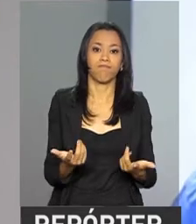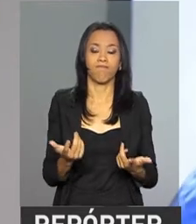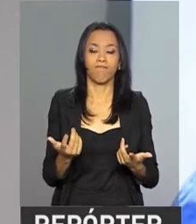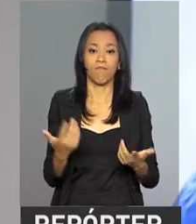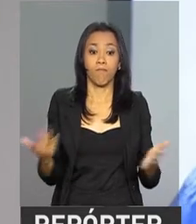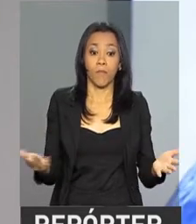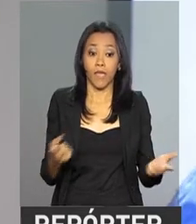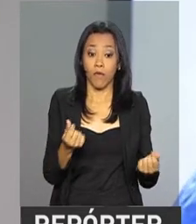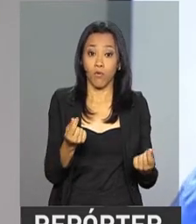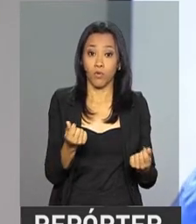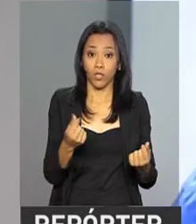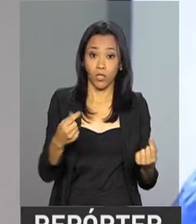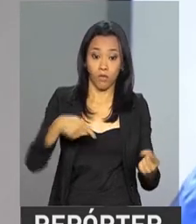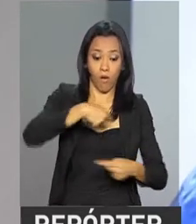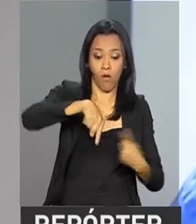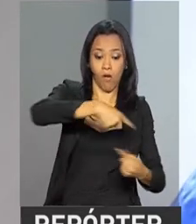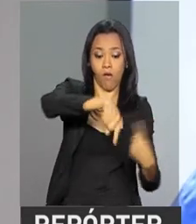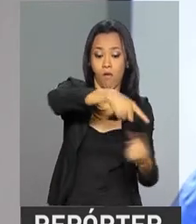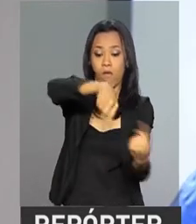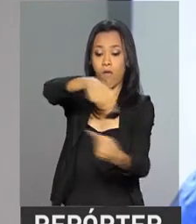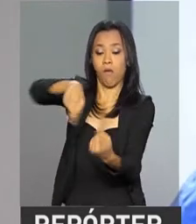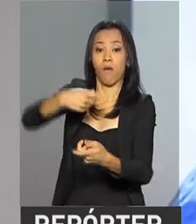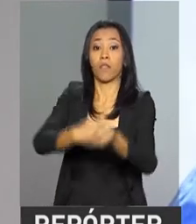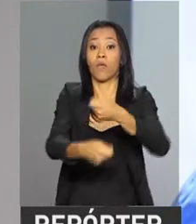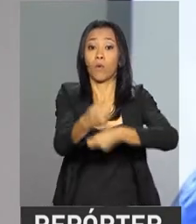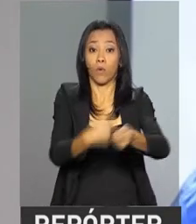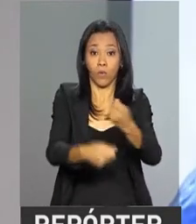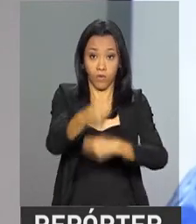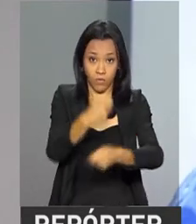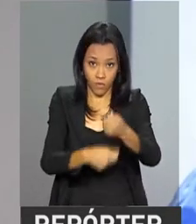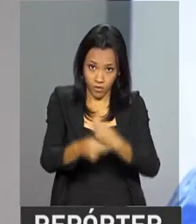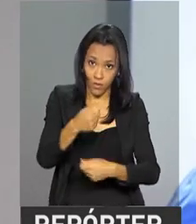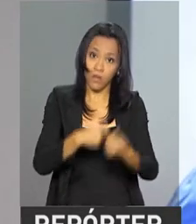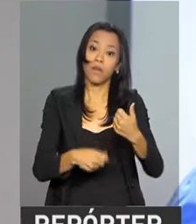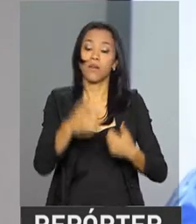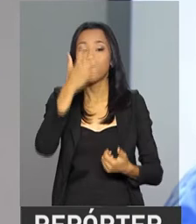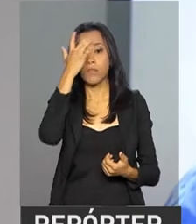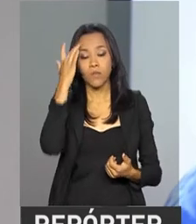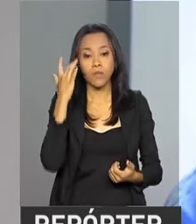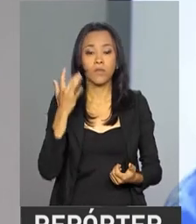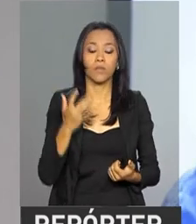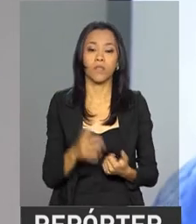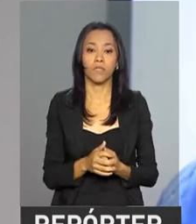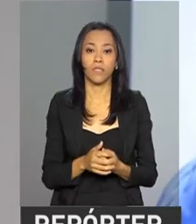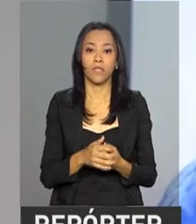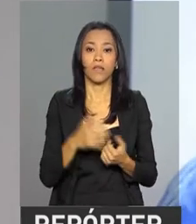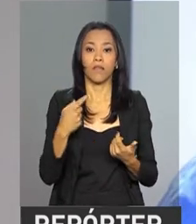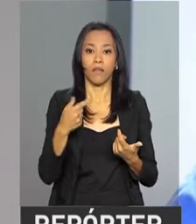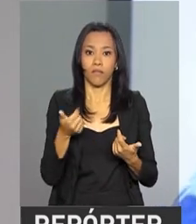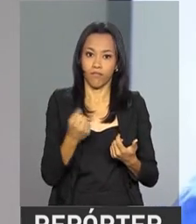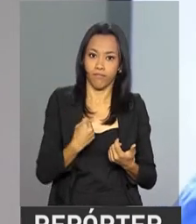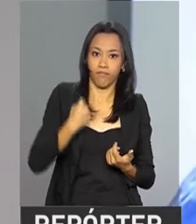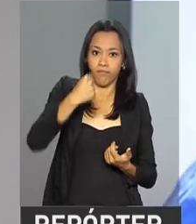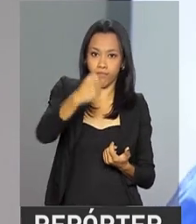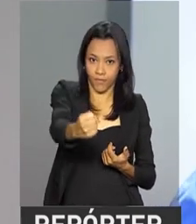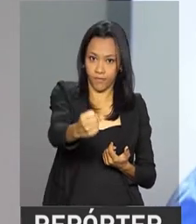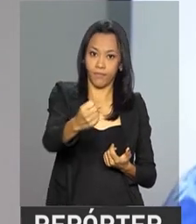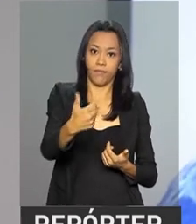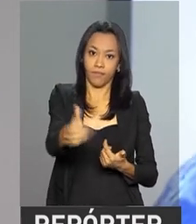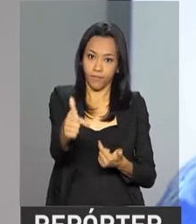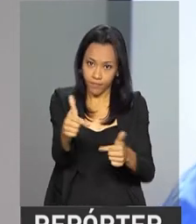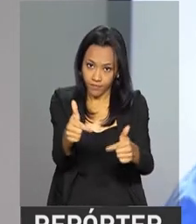movimenta a economia você tira o mercado de trabalho daquele círculo vicioso né e você tem